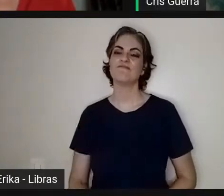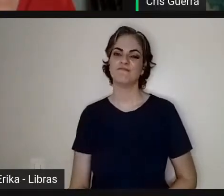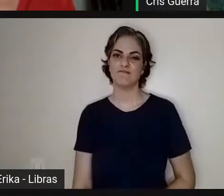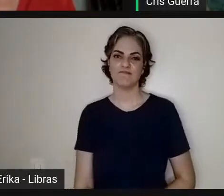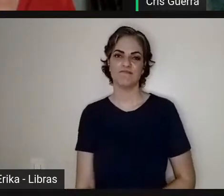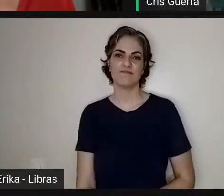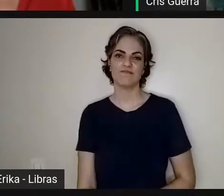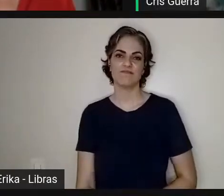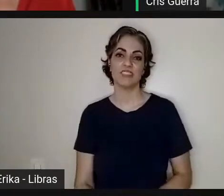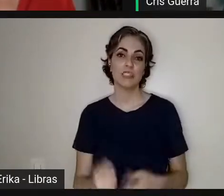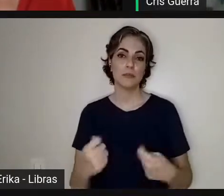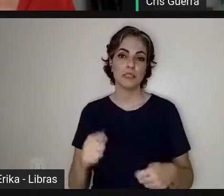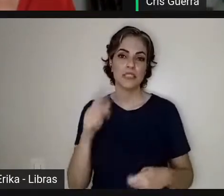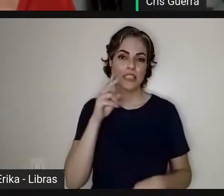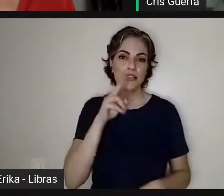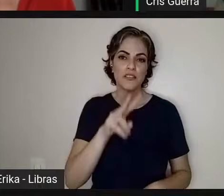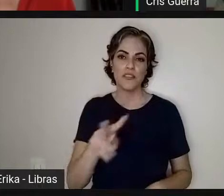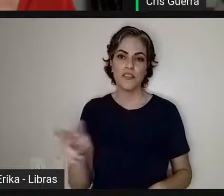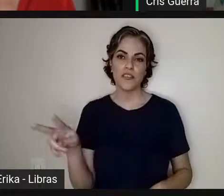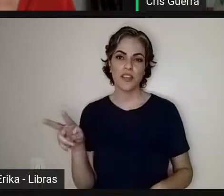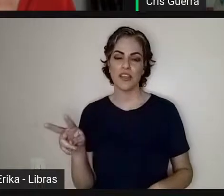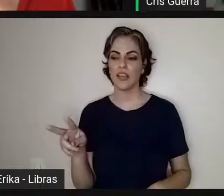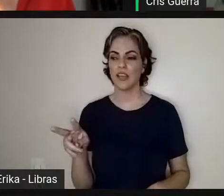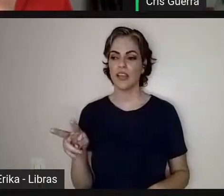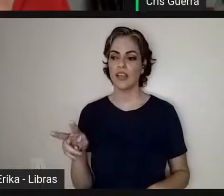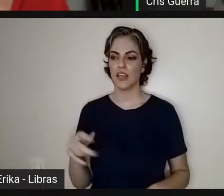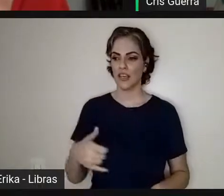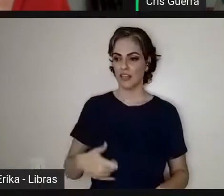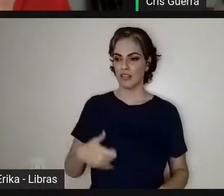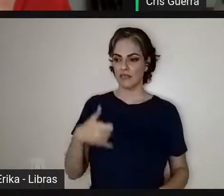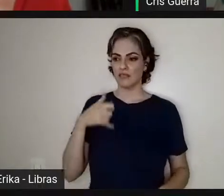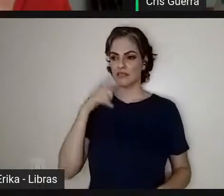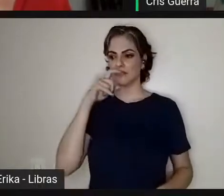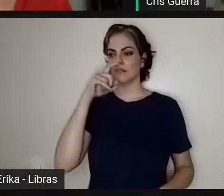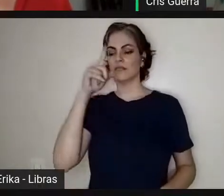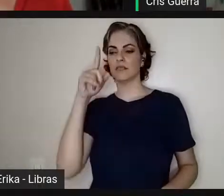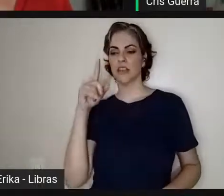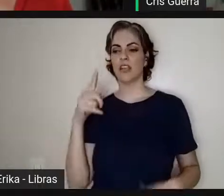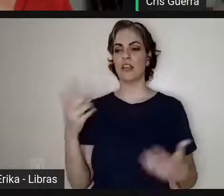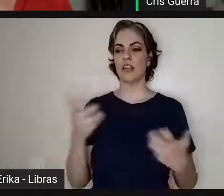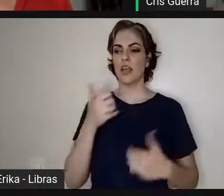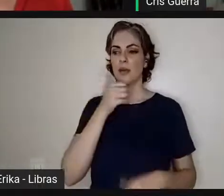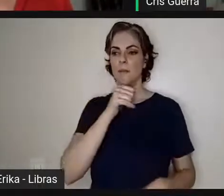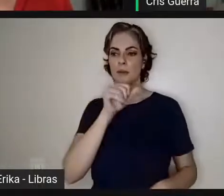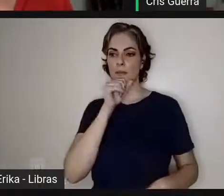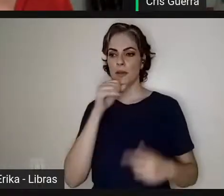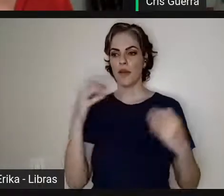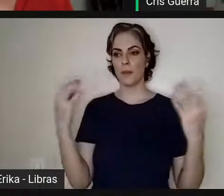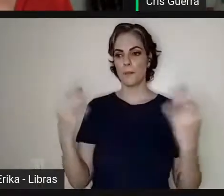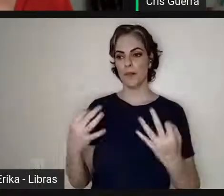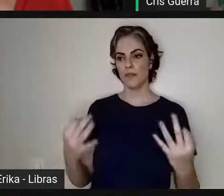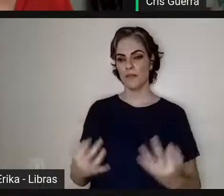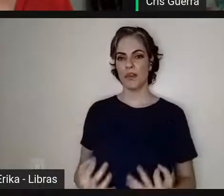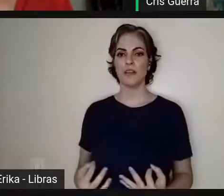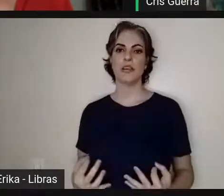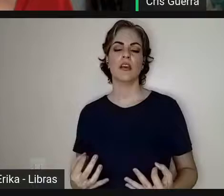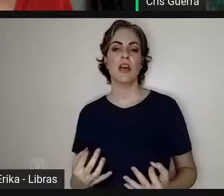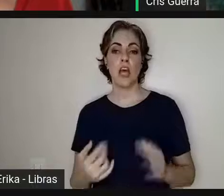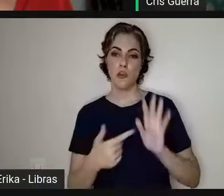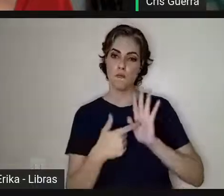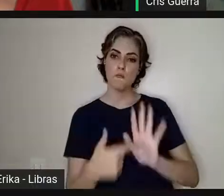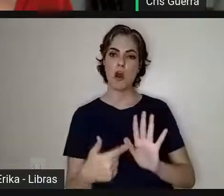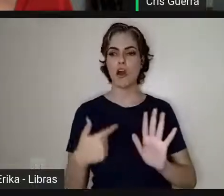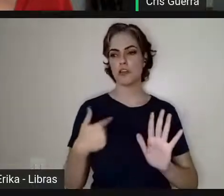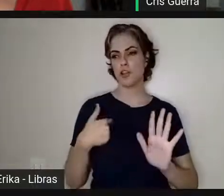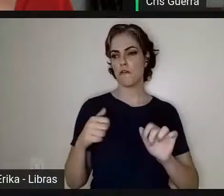quanto existe de vaidade nossa também em querer ser a mãe perfeita, em querer não pedir ajuda e falar, não, eu te mostro, não, eu te